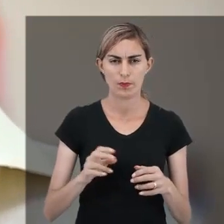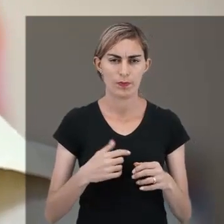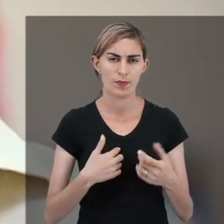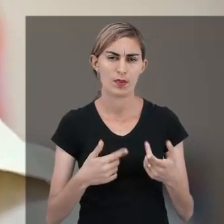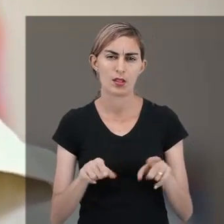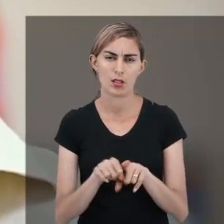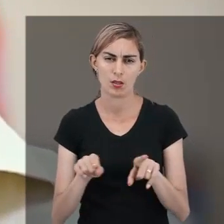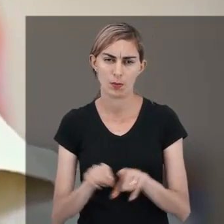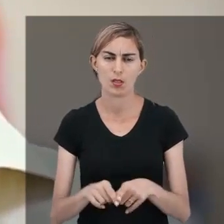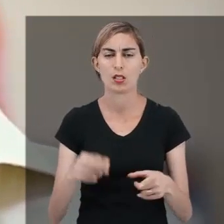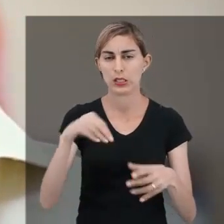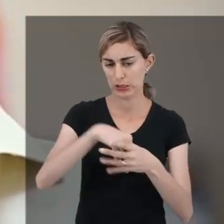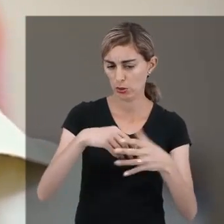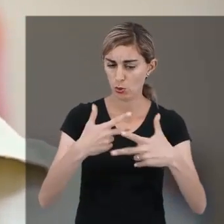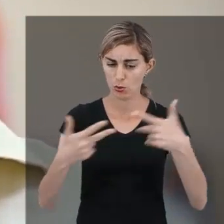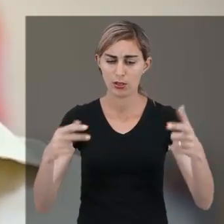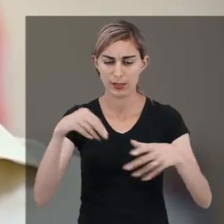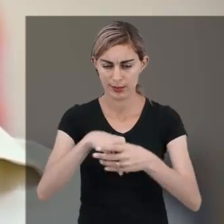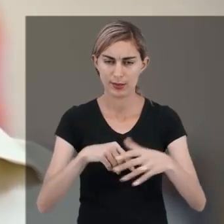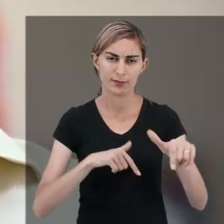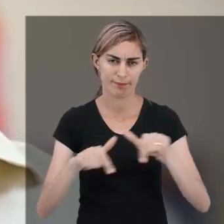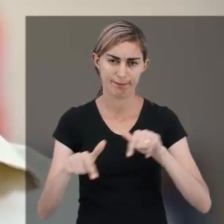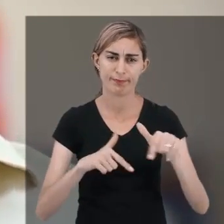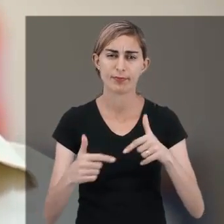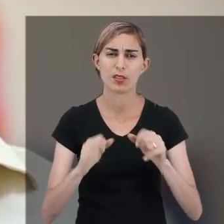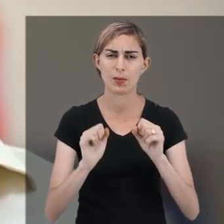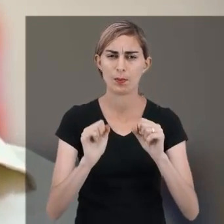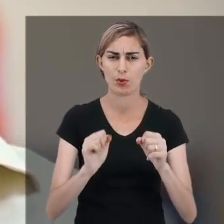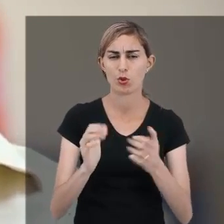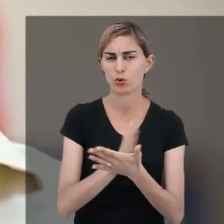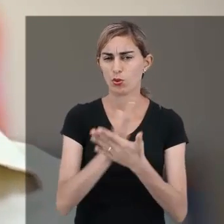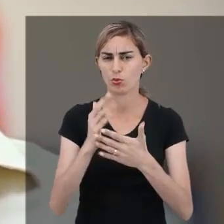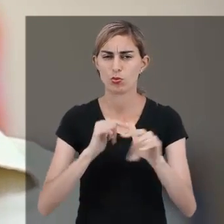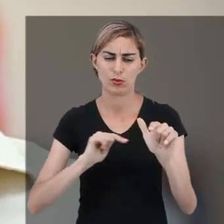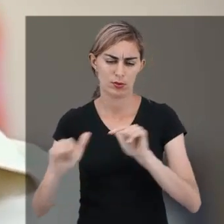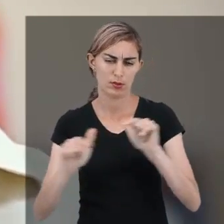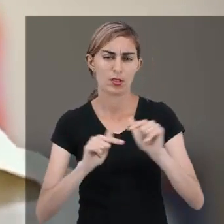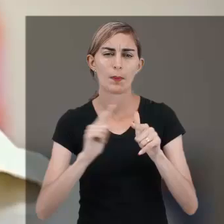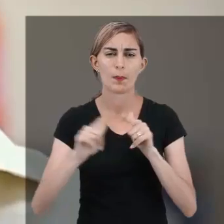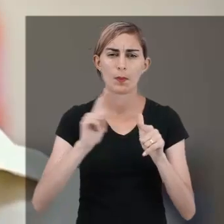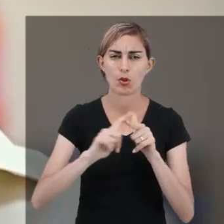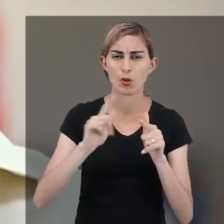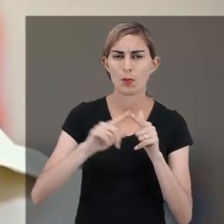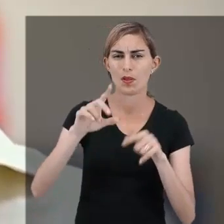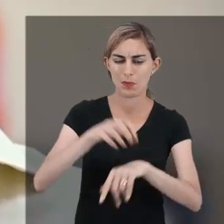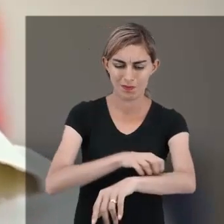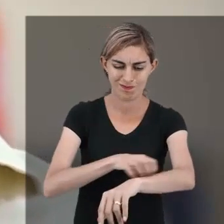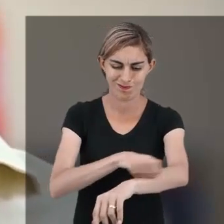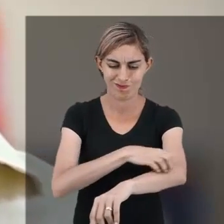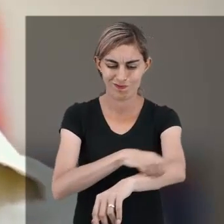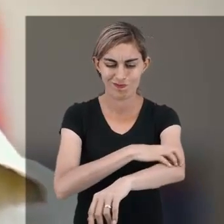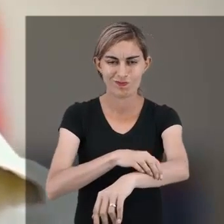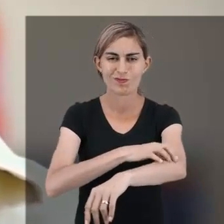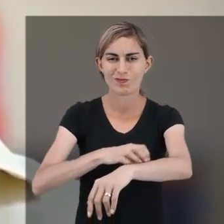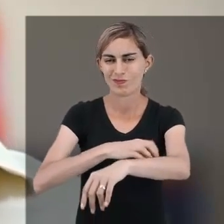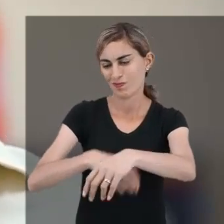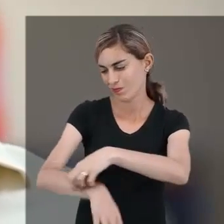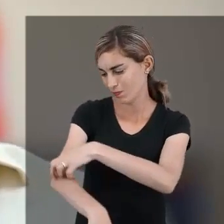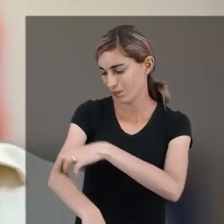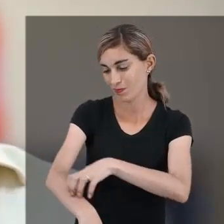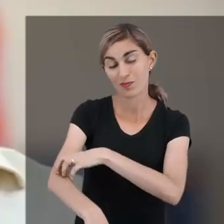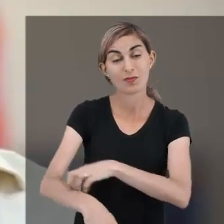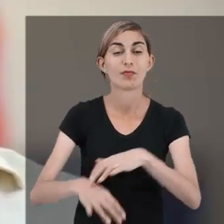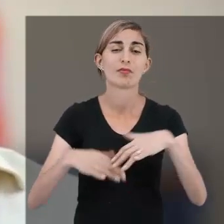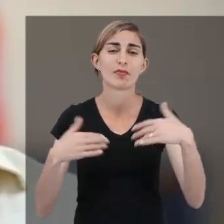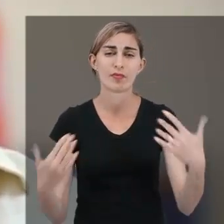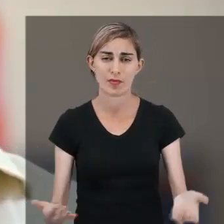pó produzido lá dentro, aquele talco, tem alguns trabalhadores que têm problema de dermatite, tem alergia àquele equipamento.